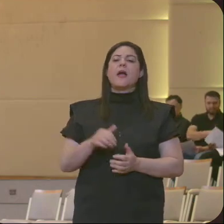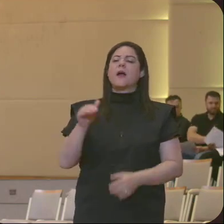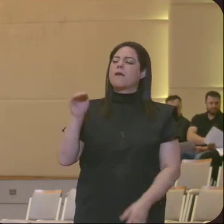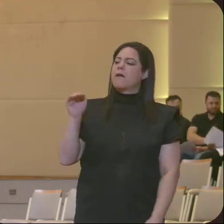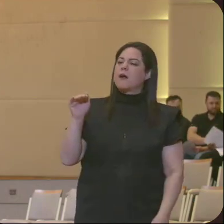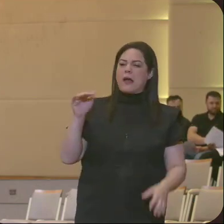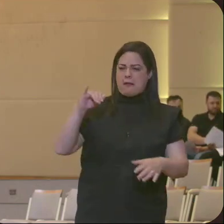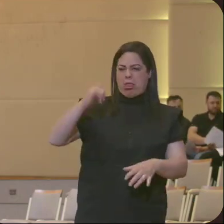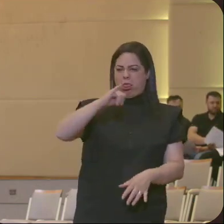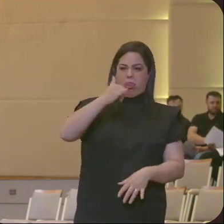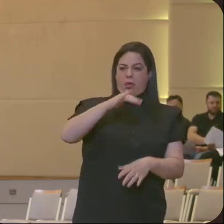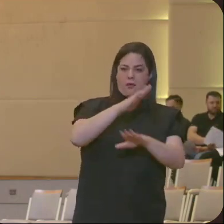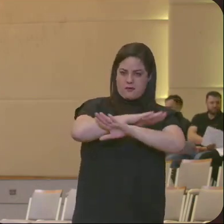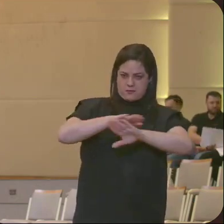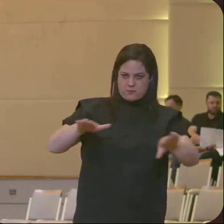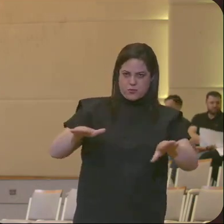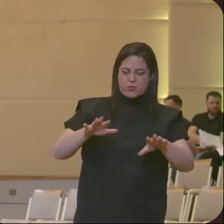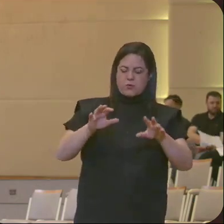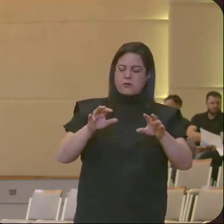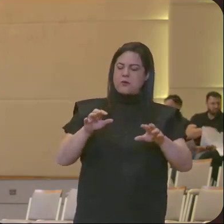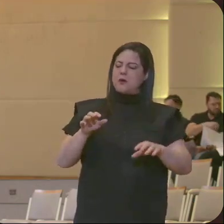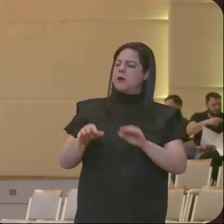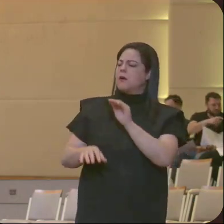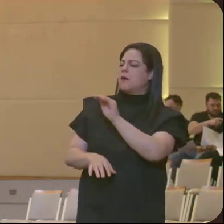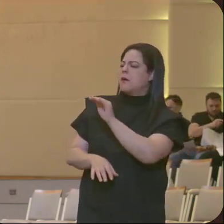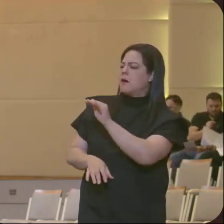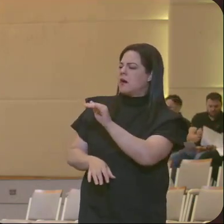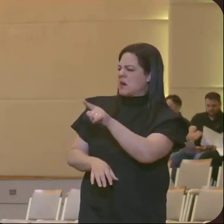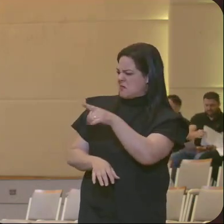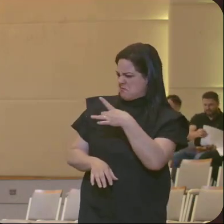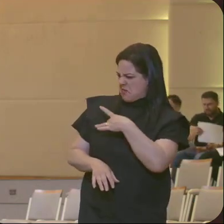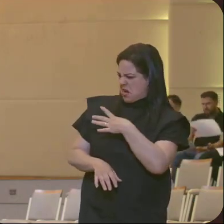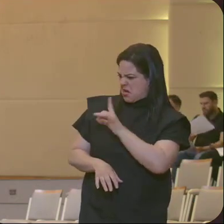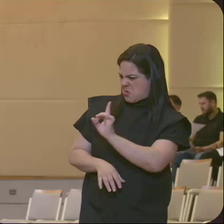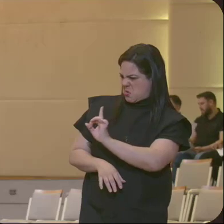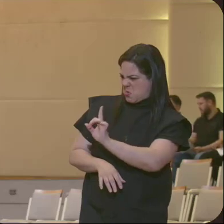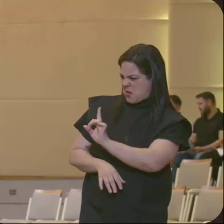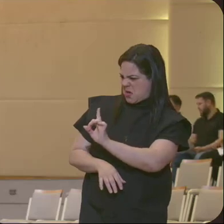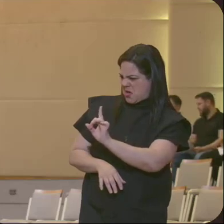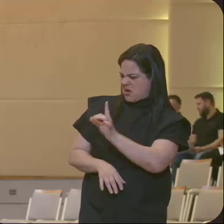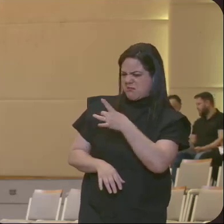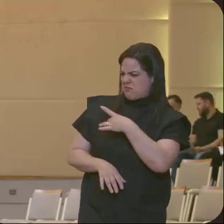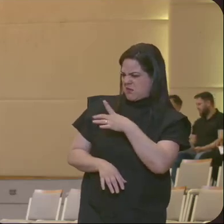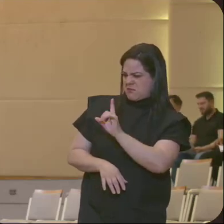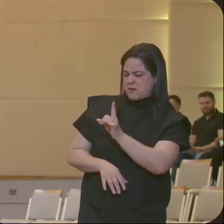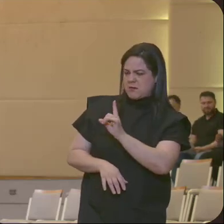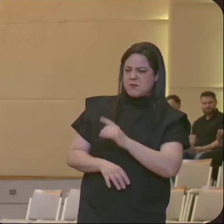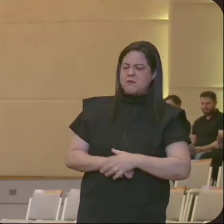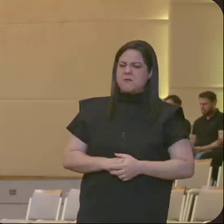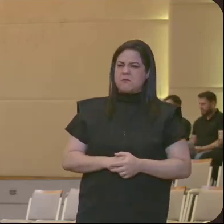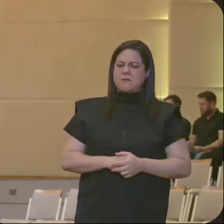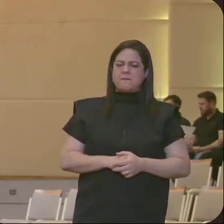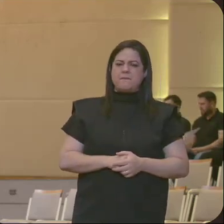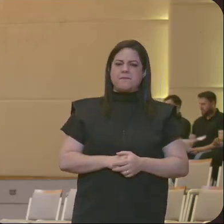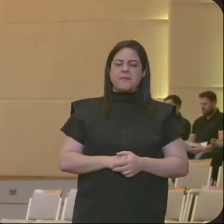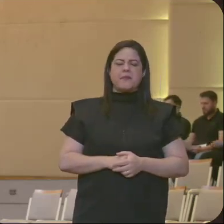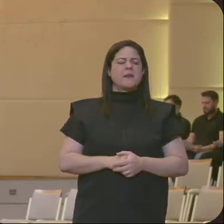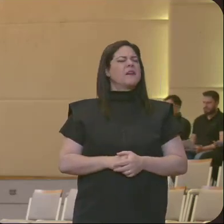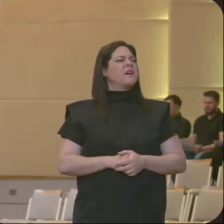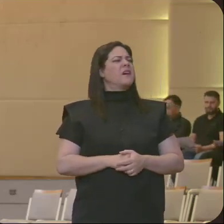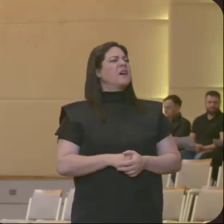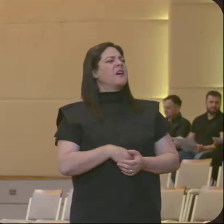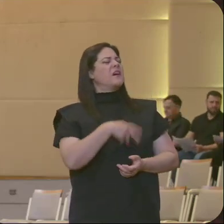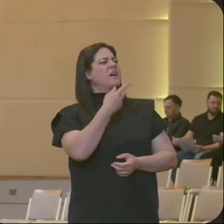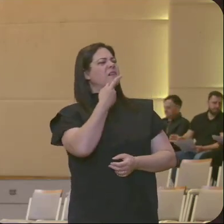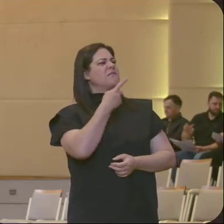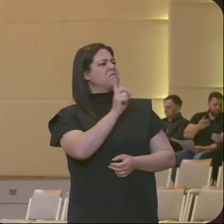depois que a turbulência passa e fala para ele assim, você não está com medo não, menino? Você não está com medo, menino? Ele olha para as